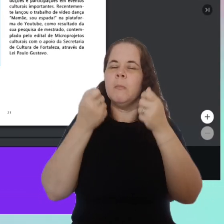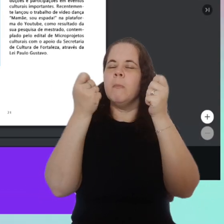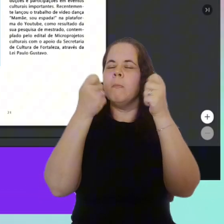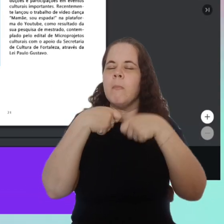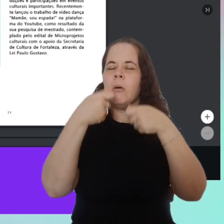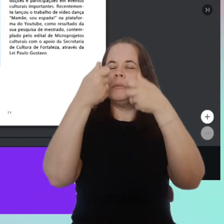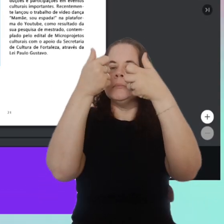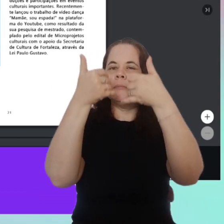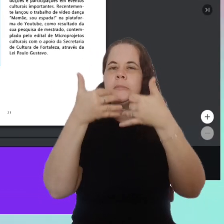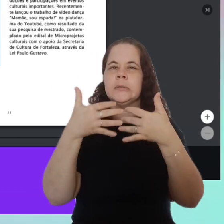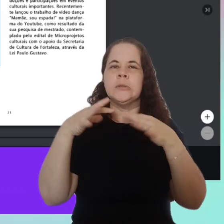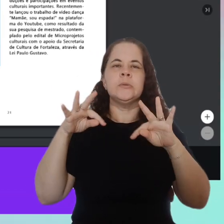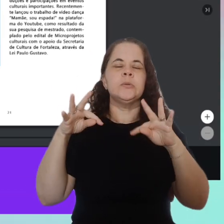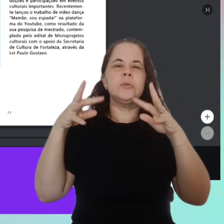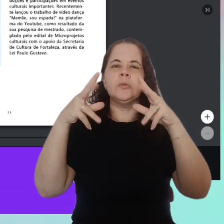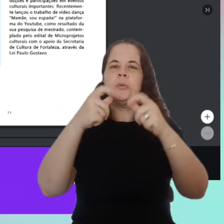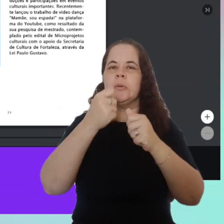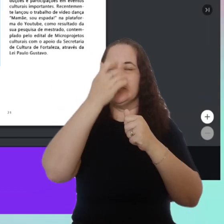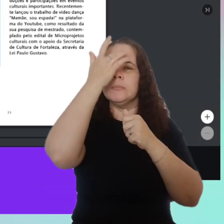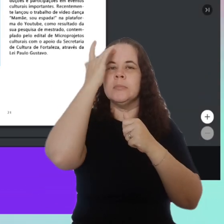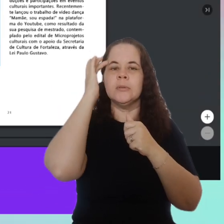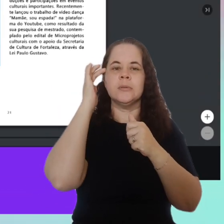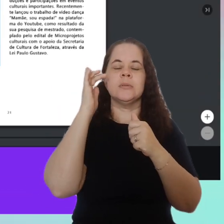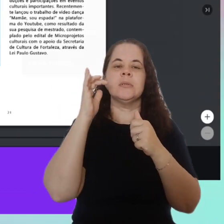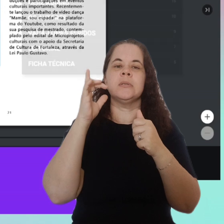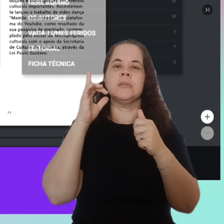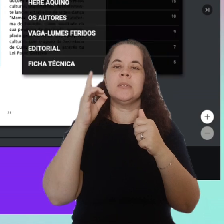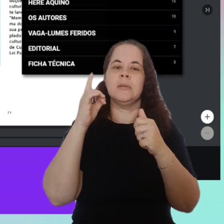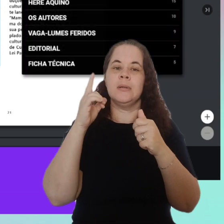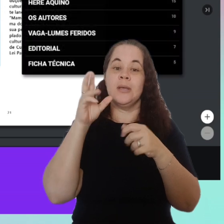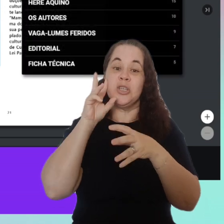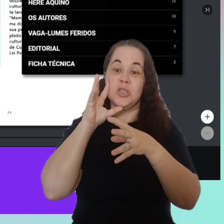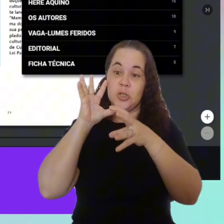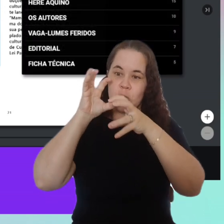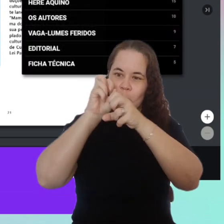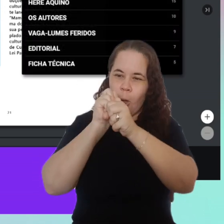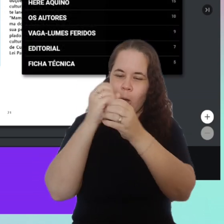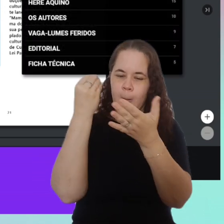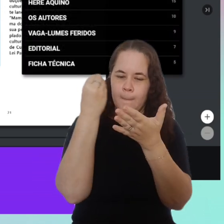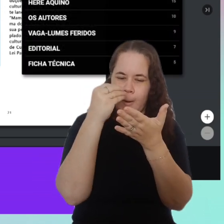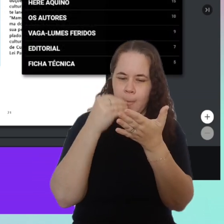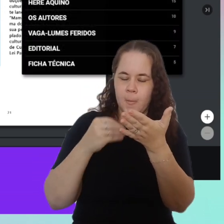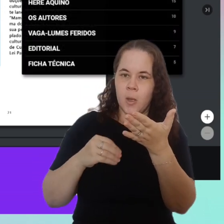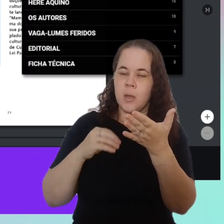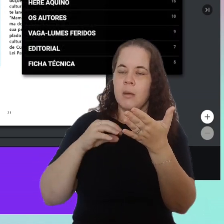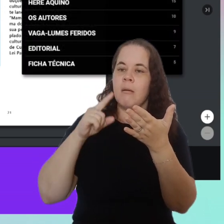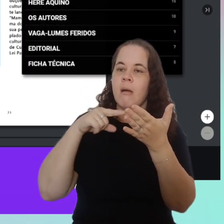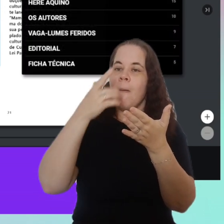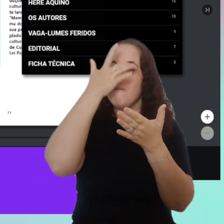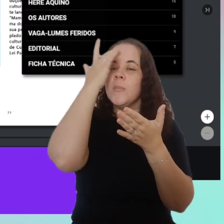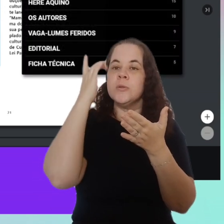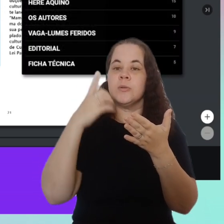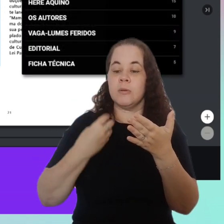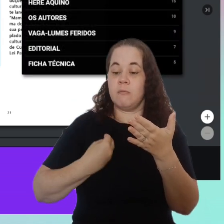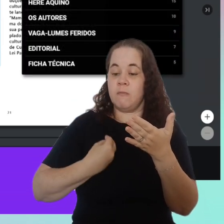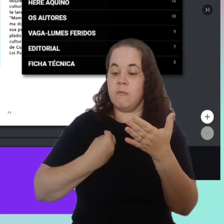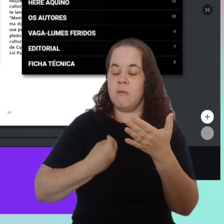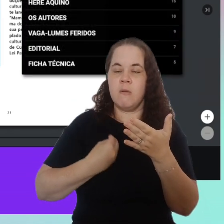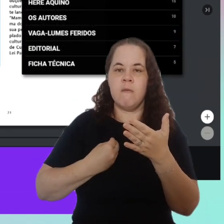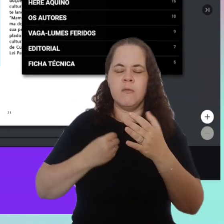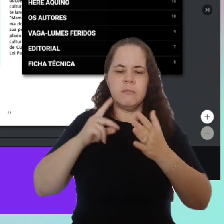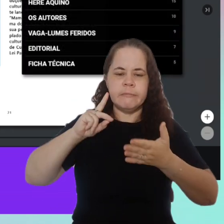os participantes da edição são pessoas que vivem Sim. plenamente a sua identidade, a